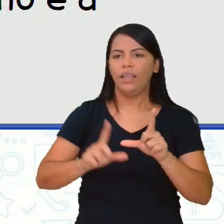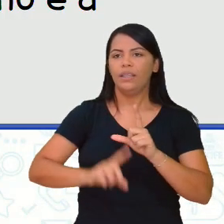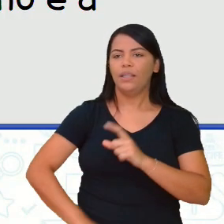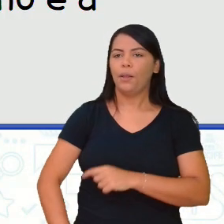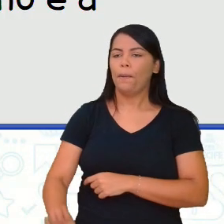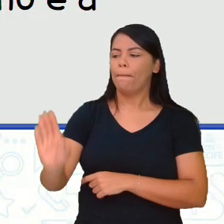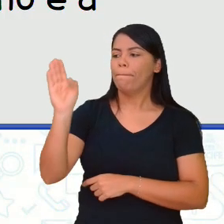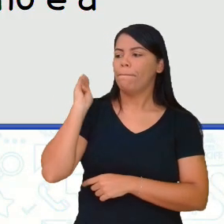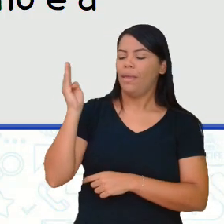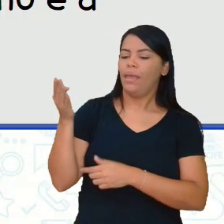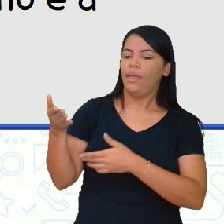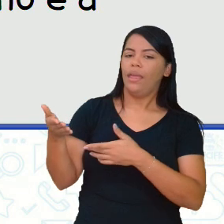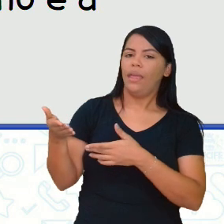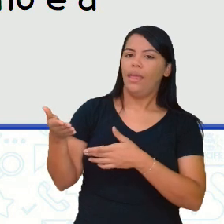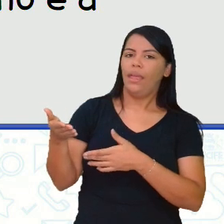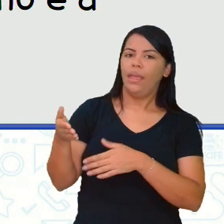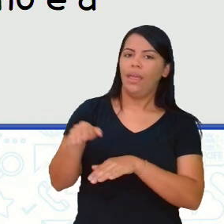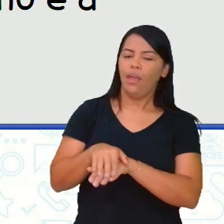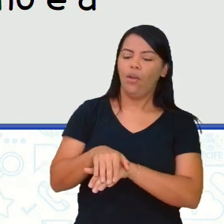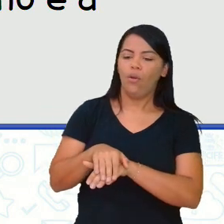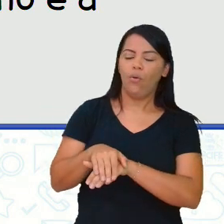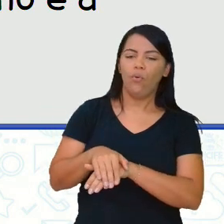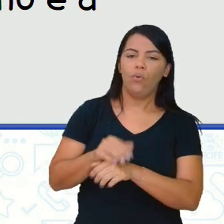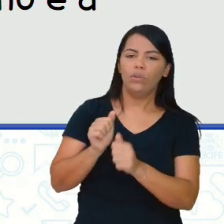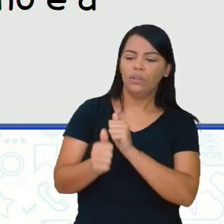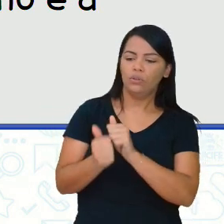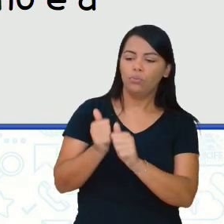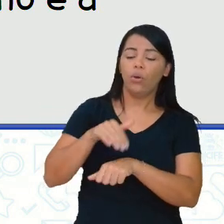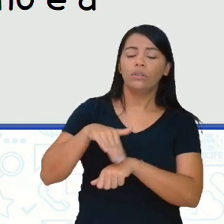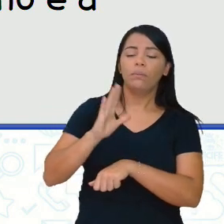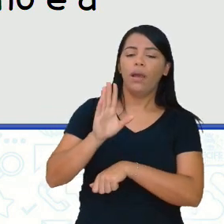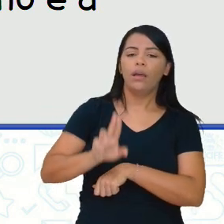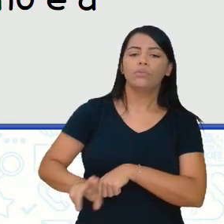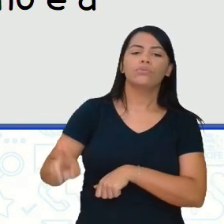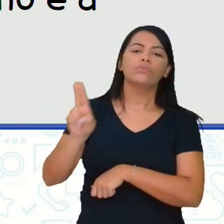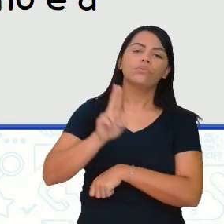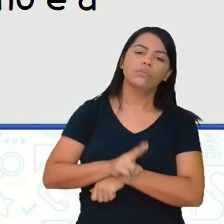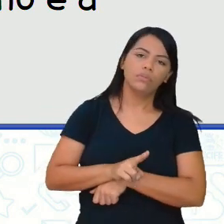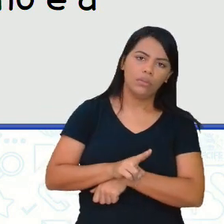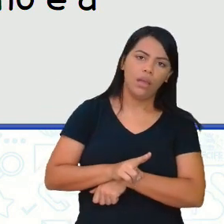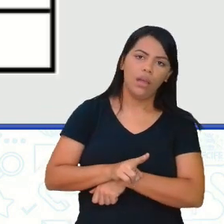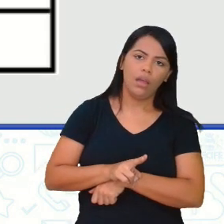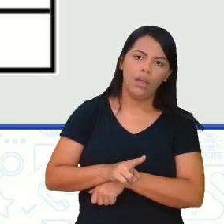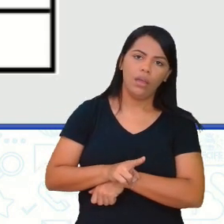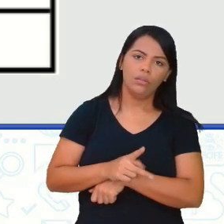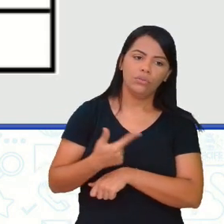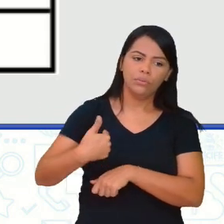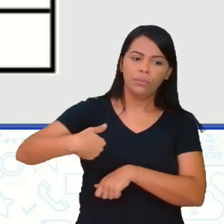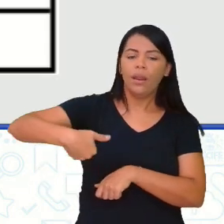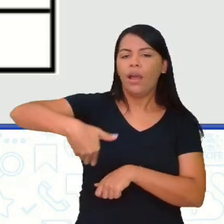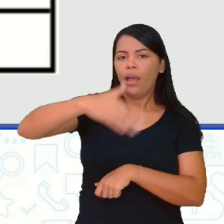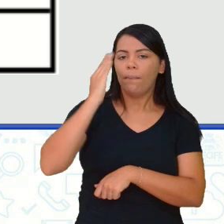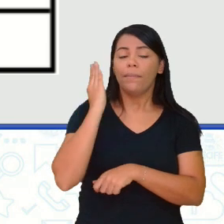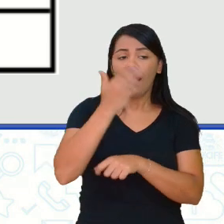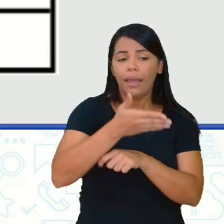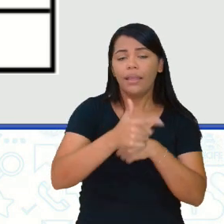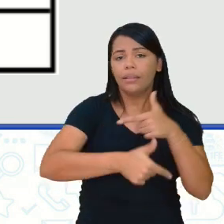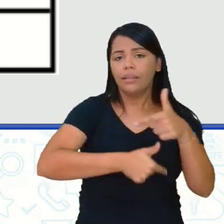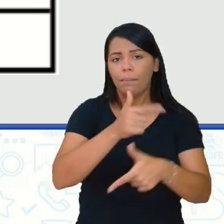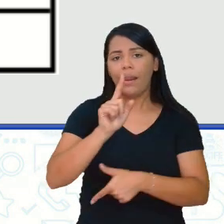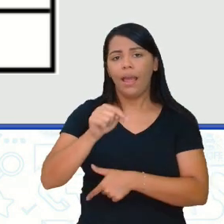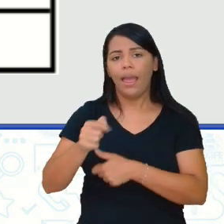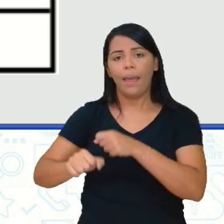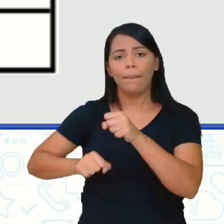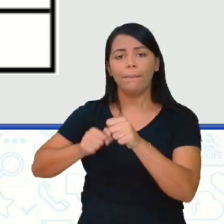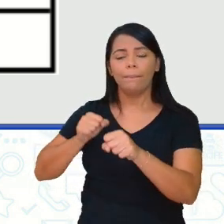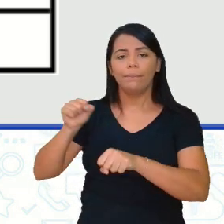de transporte mais utilizado pelos entrevistados para ir ao trabalho é a bicicleta. Bora olhar o gráfico? Eu